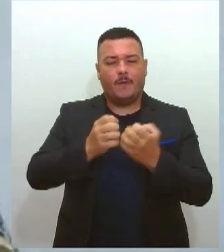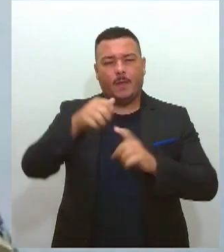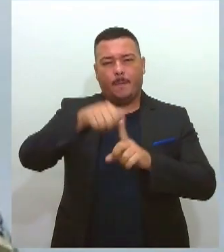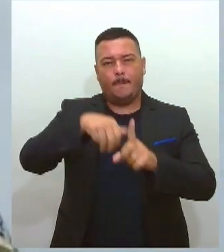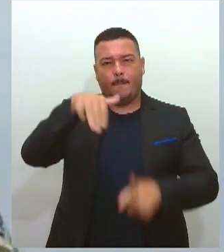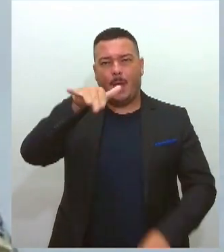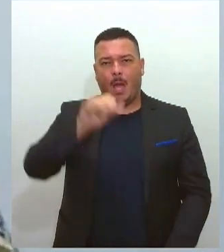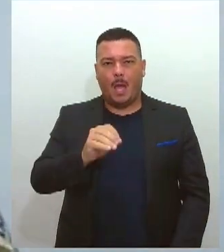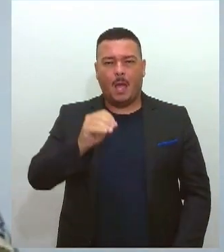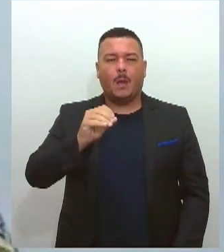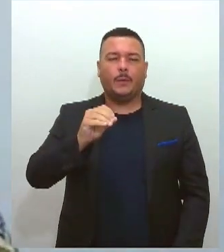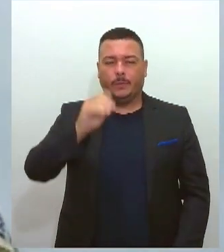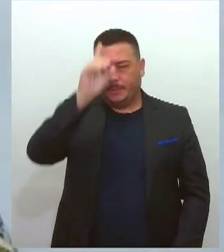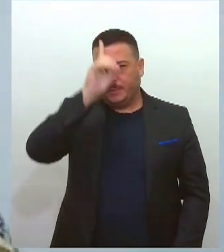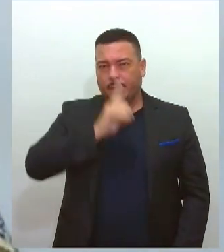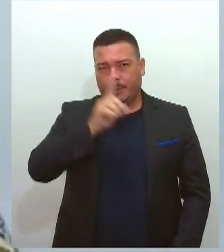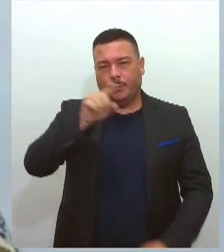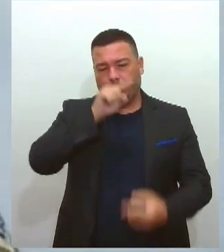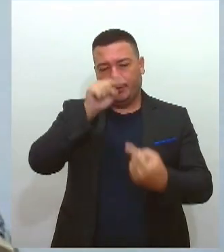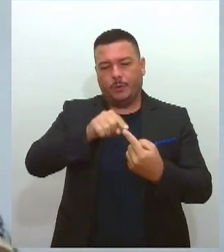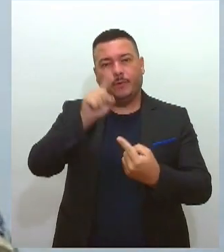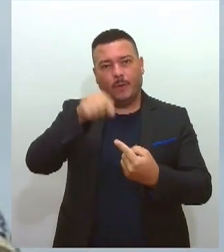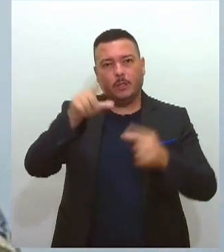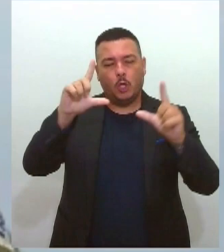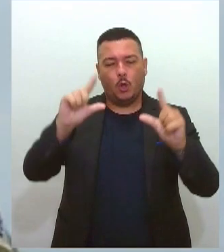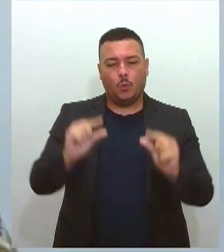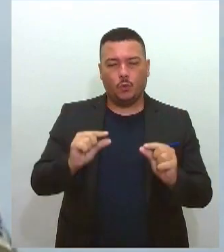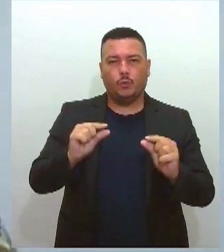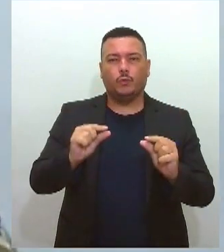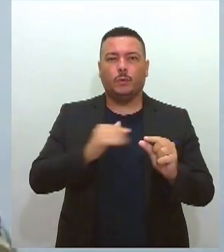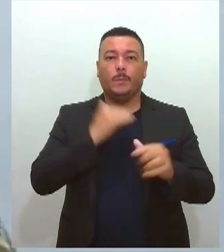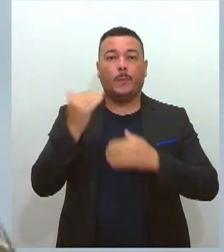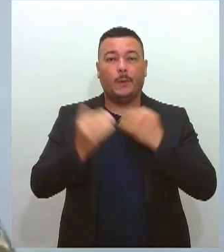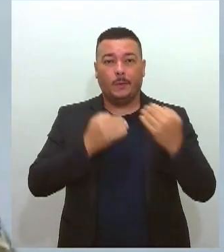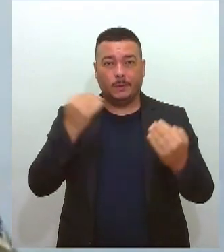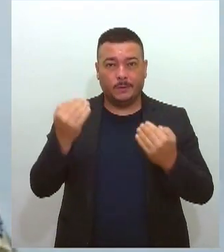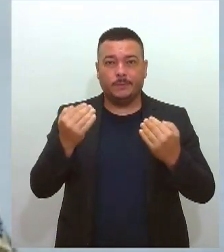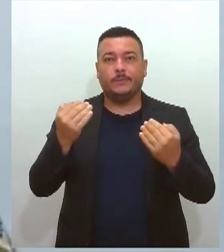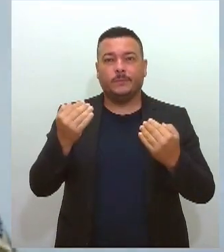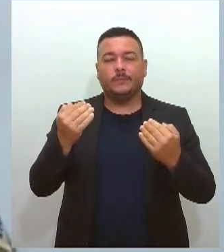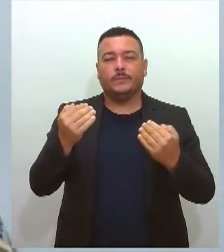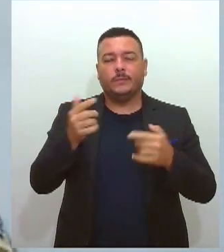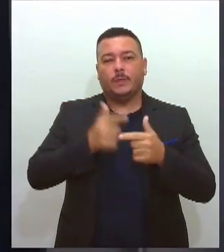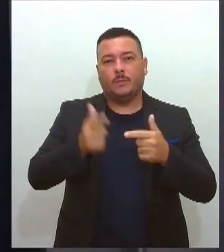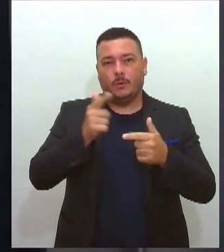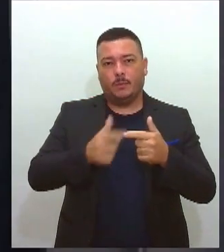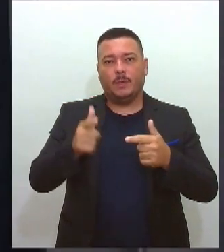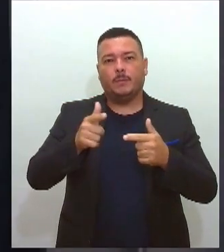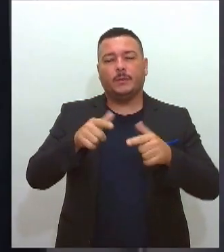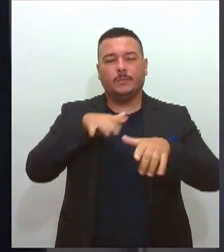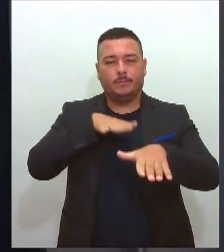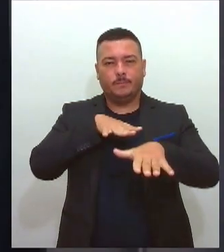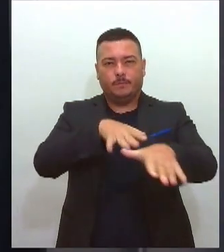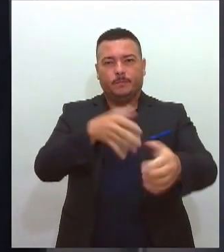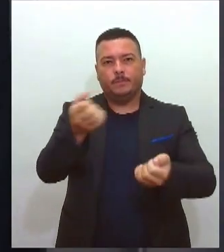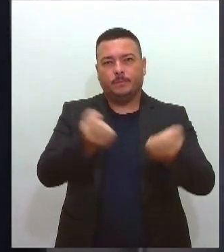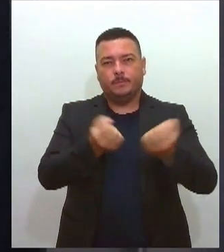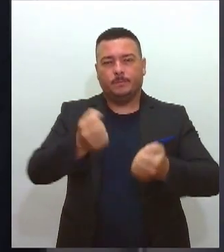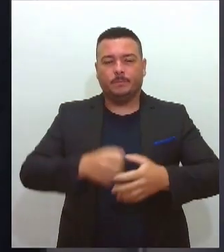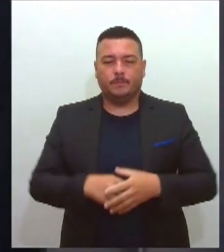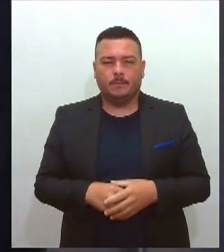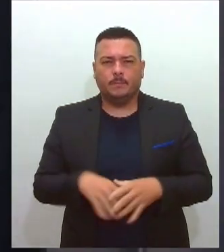objetivo é esse, é reduzir mortes e lesões no trânsito. Então, quais são as ações